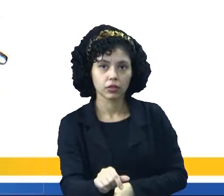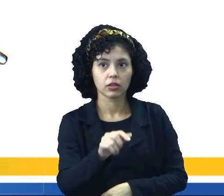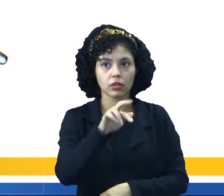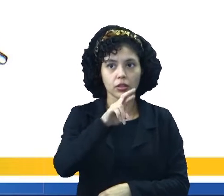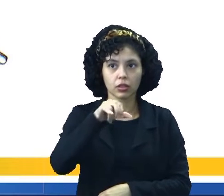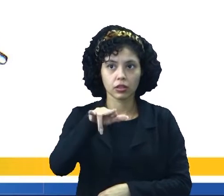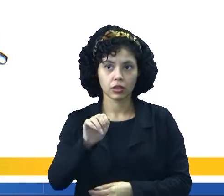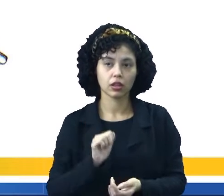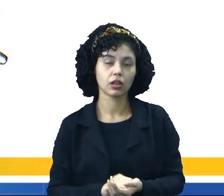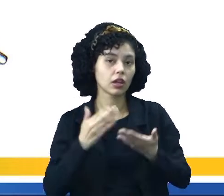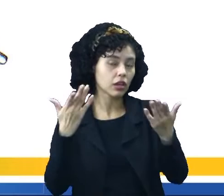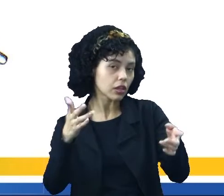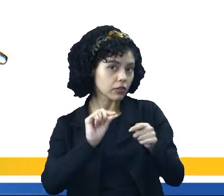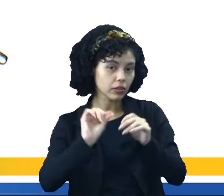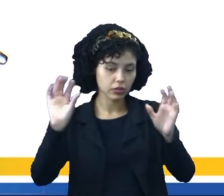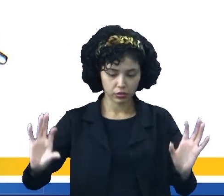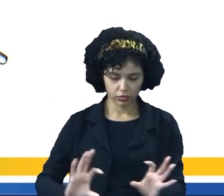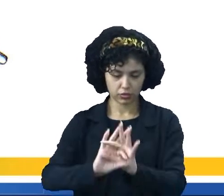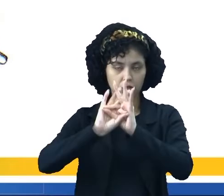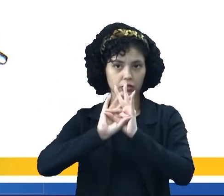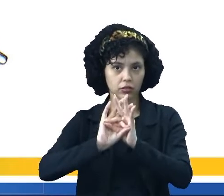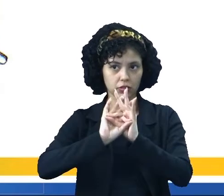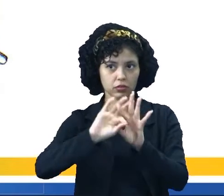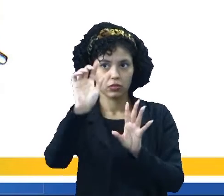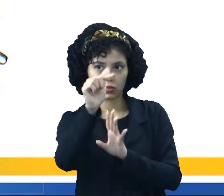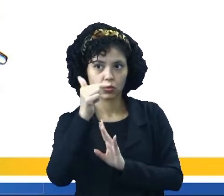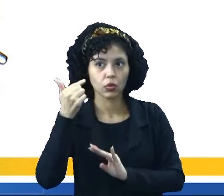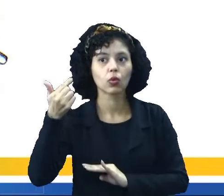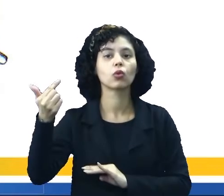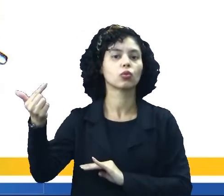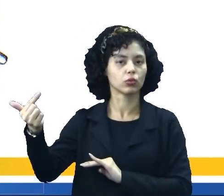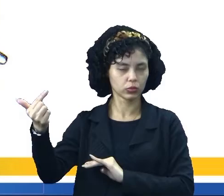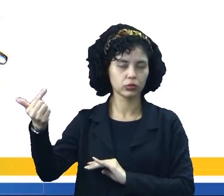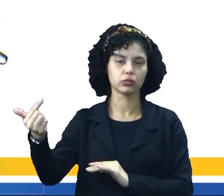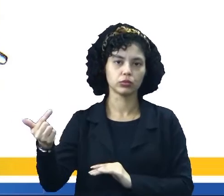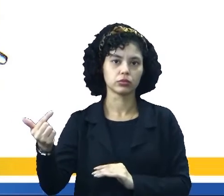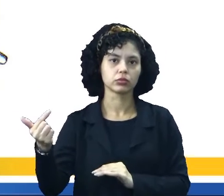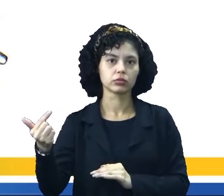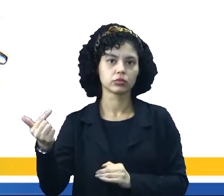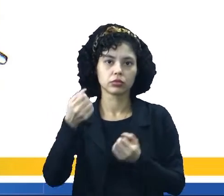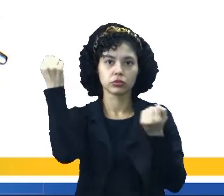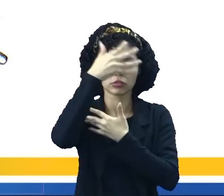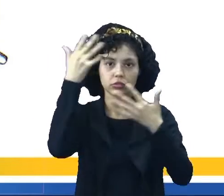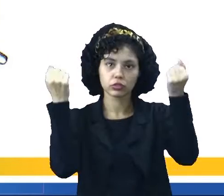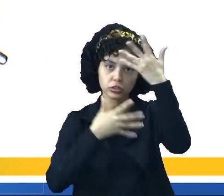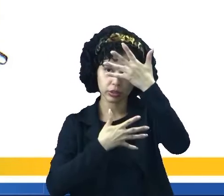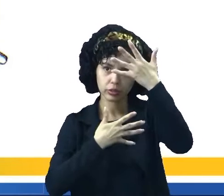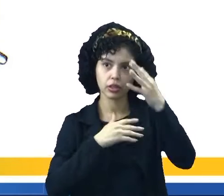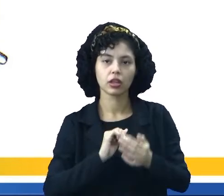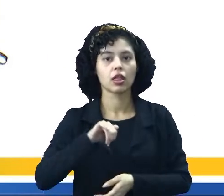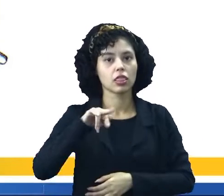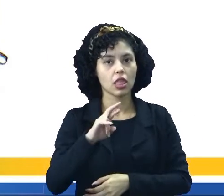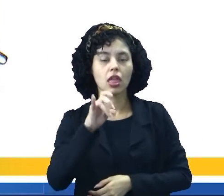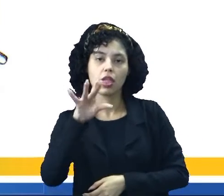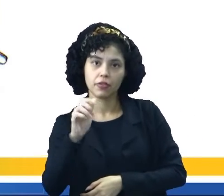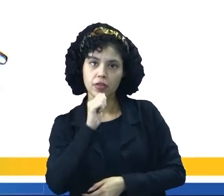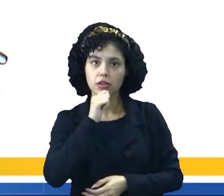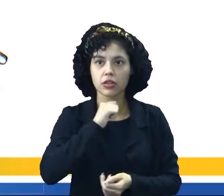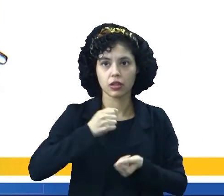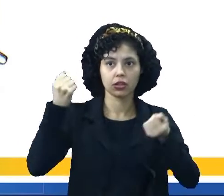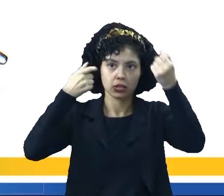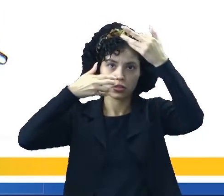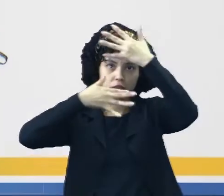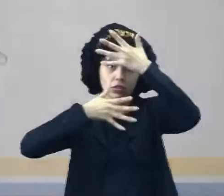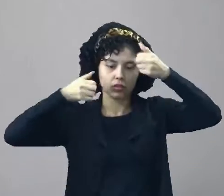RAC. E aí ela faz conexões com outros pares de nervos, são chamados de nervos raquidianos, que se espalham aí para